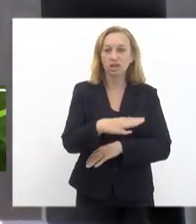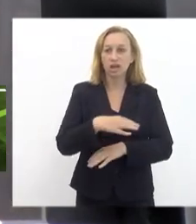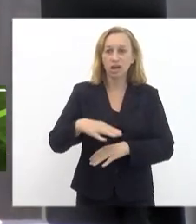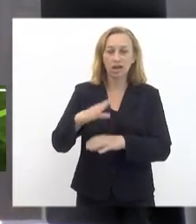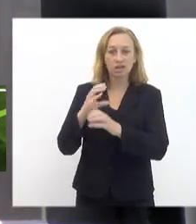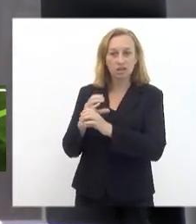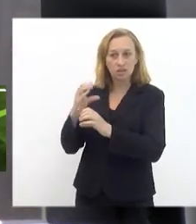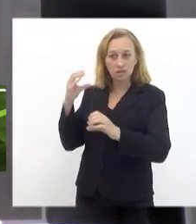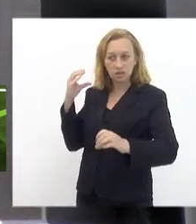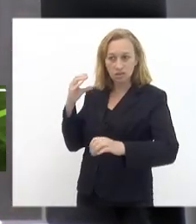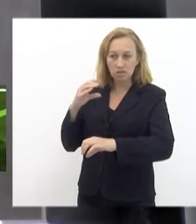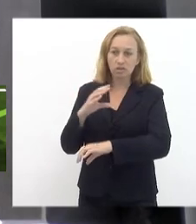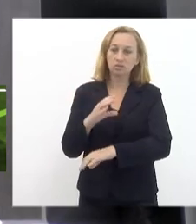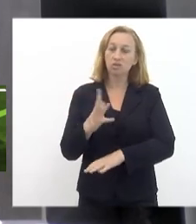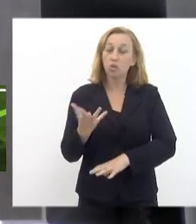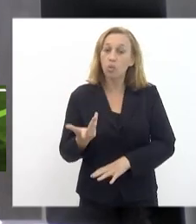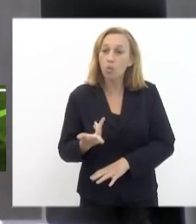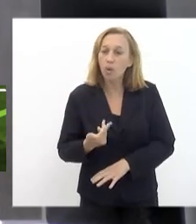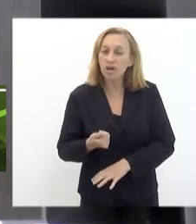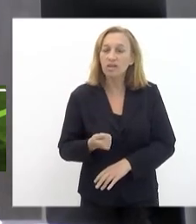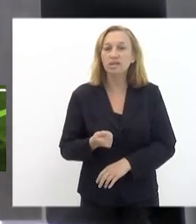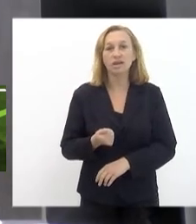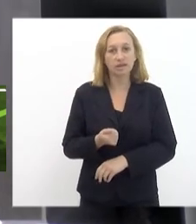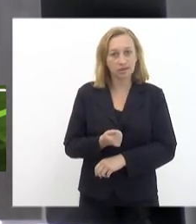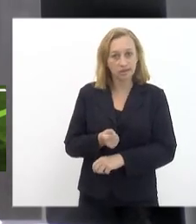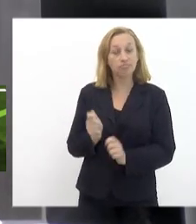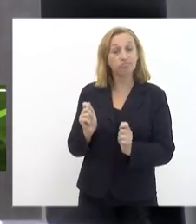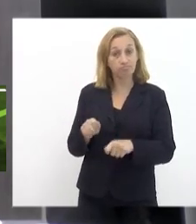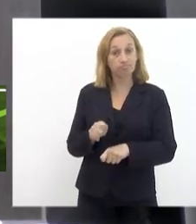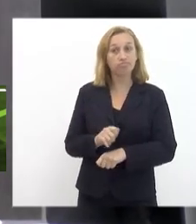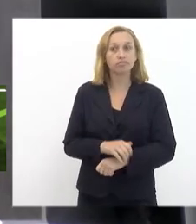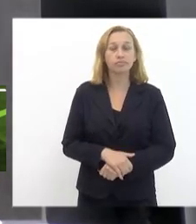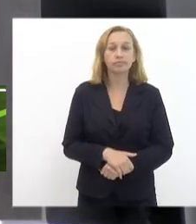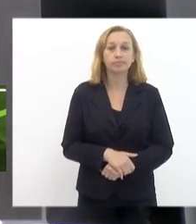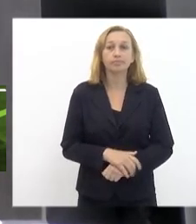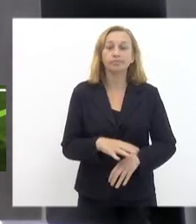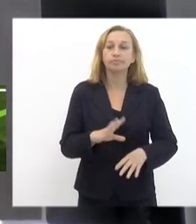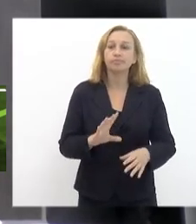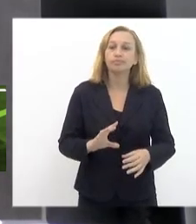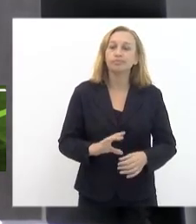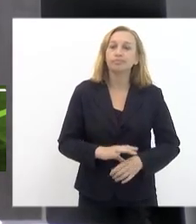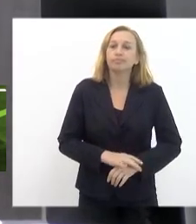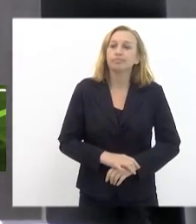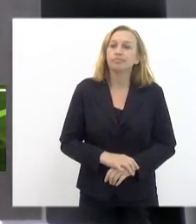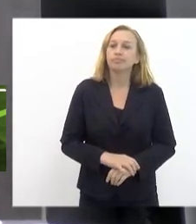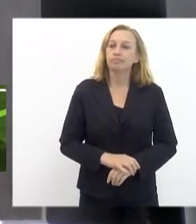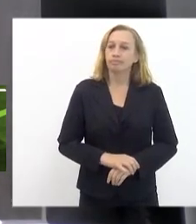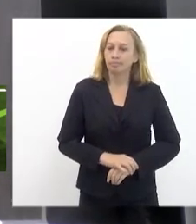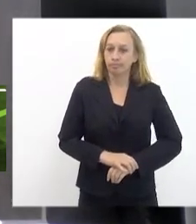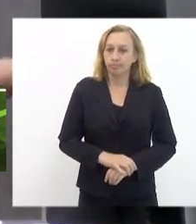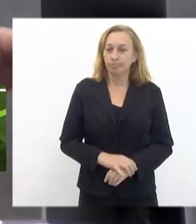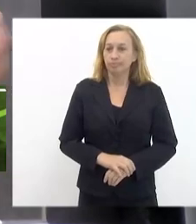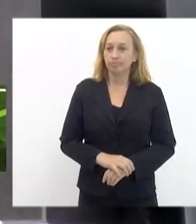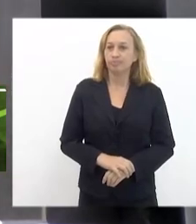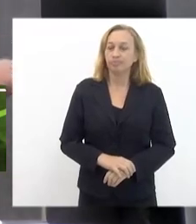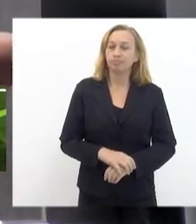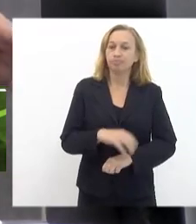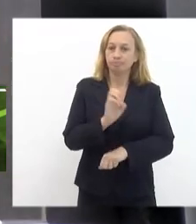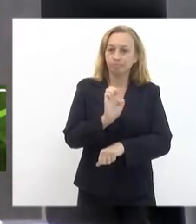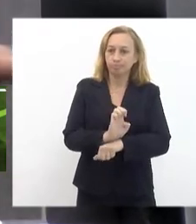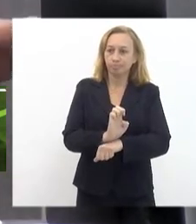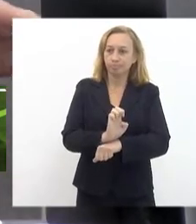da melhor qualidade possível e que inclusive o estado